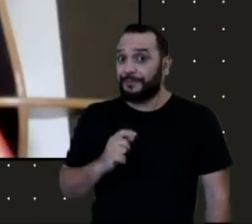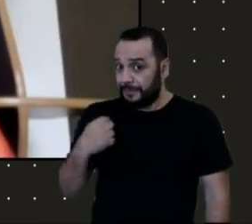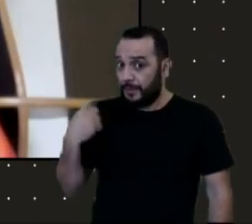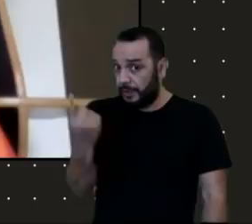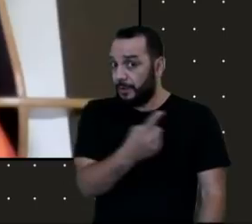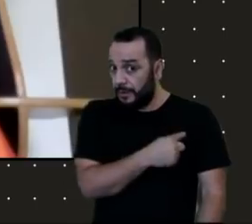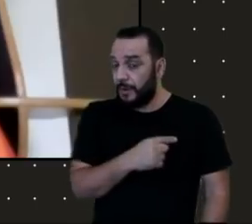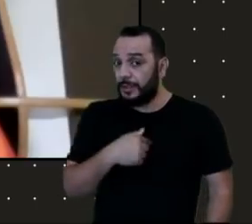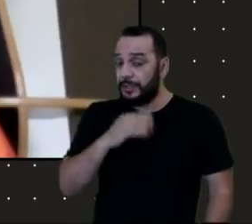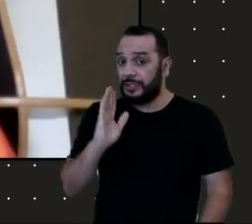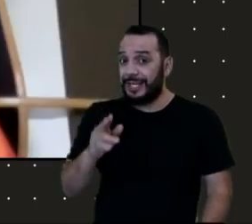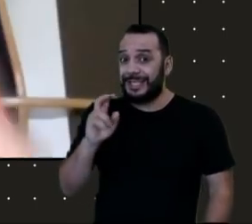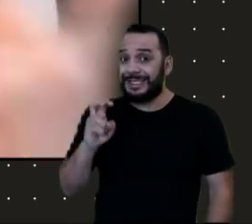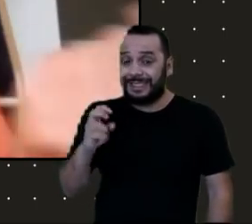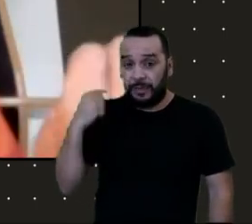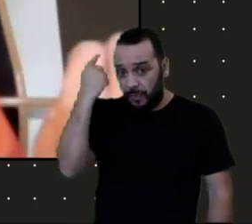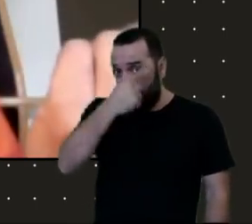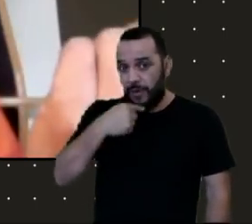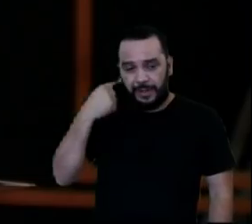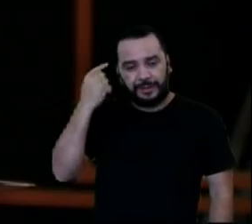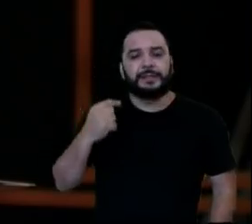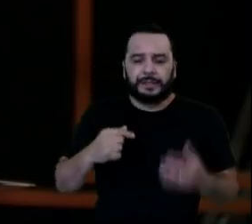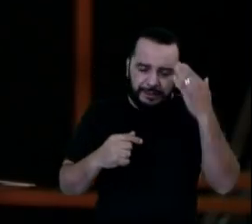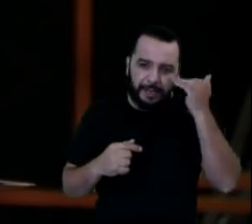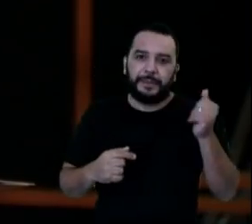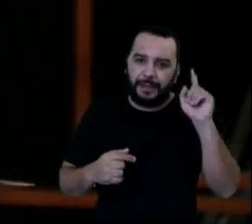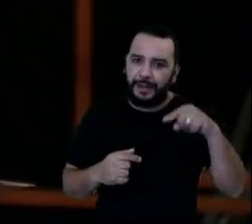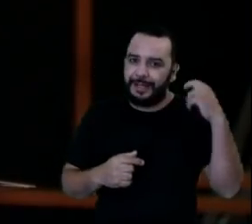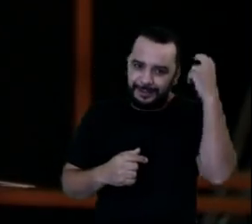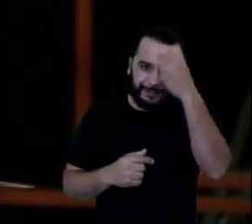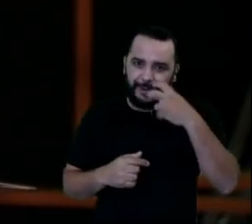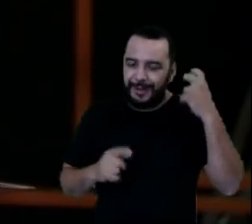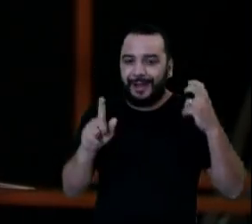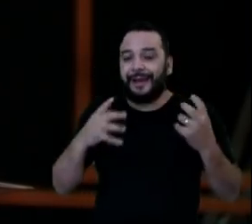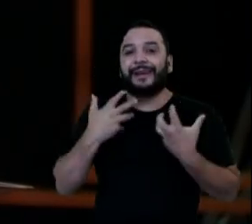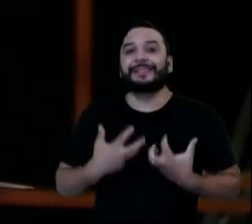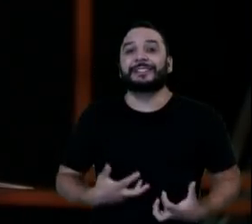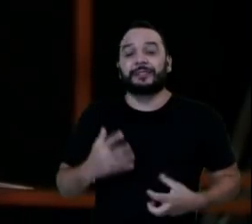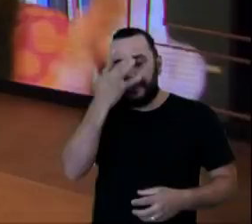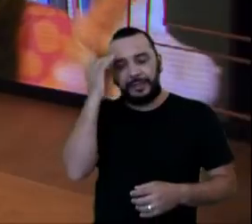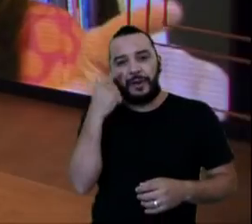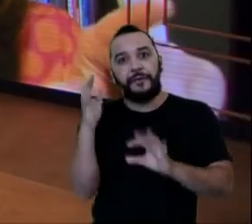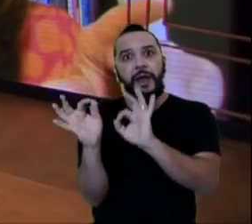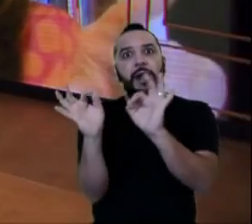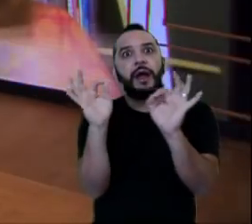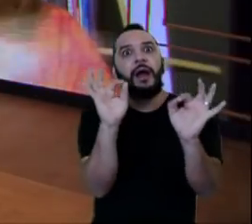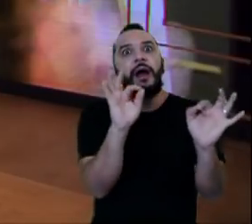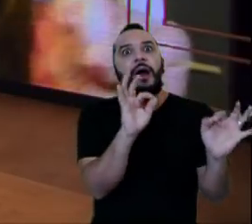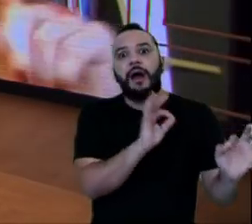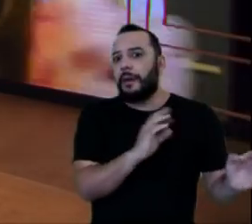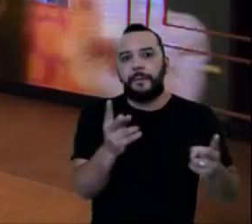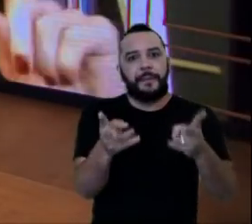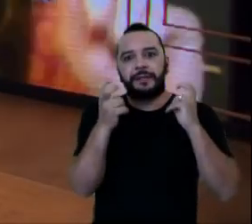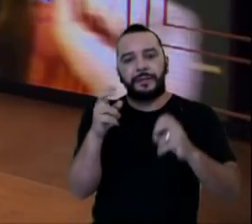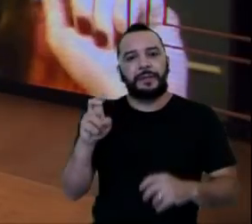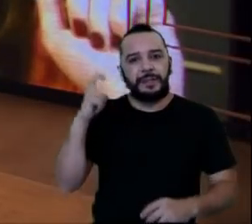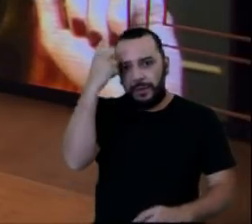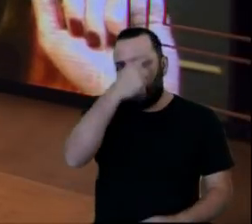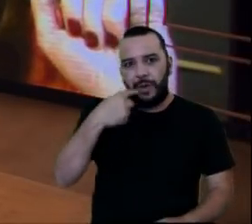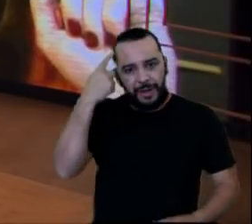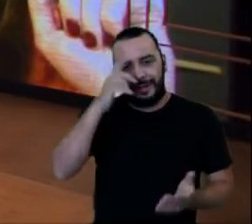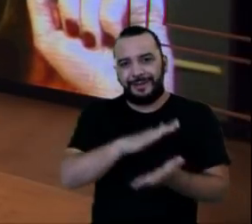a minha carreira, sim. Eu sou muito grata de ter participado nesse trabalho. E quem assistiu sabe que era um